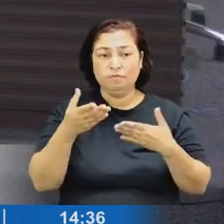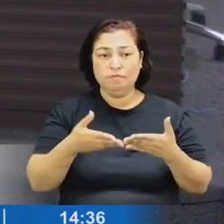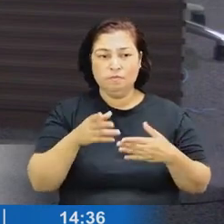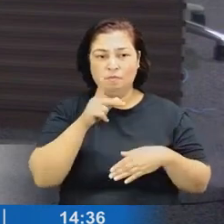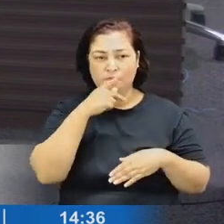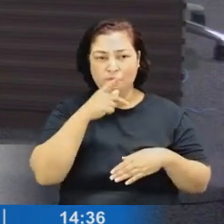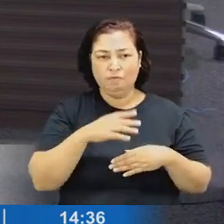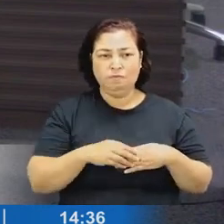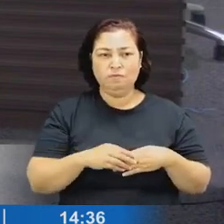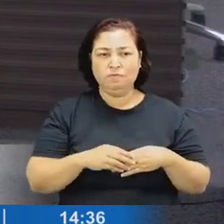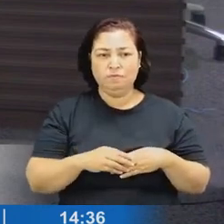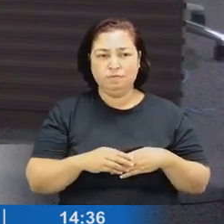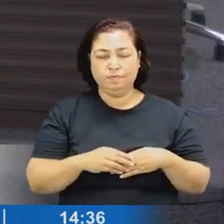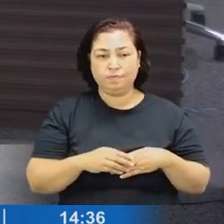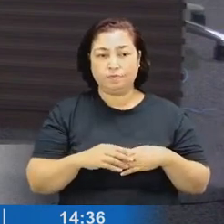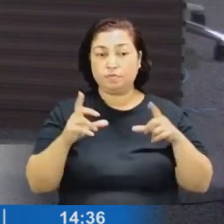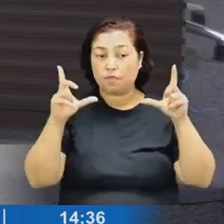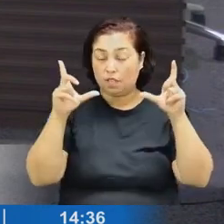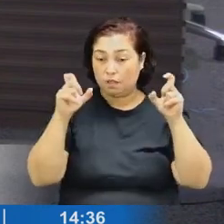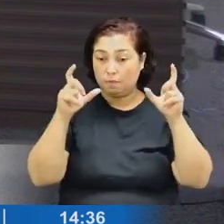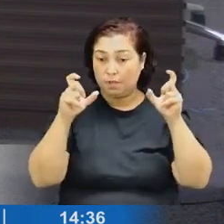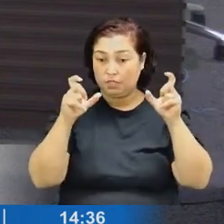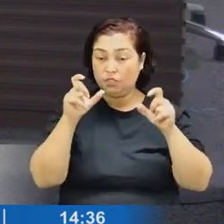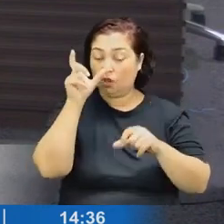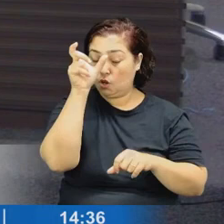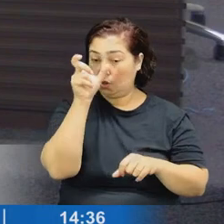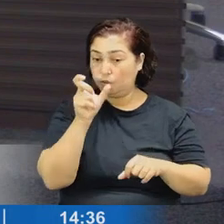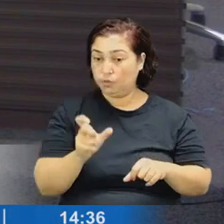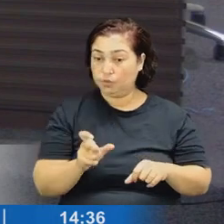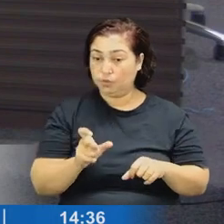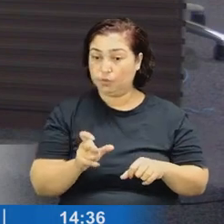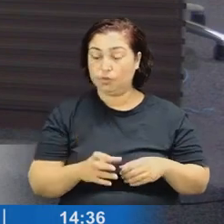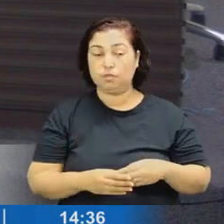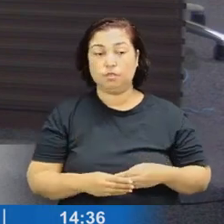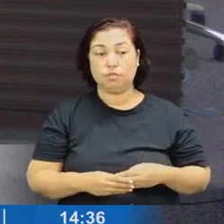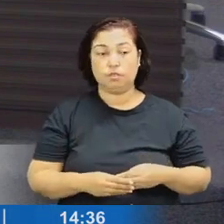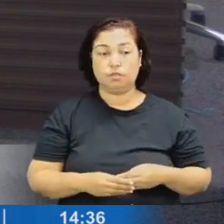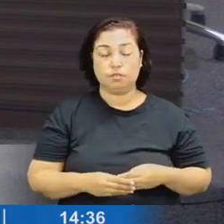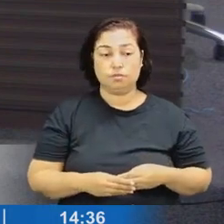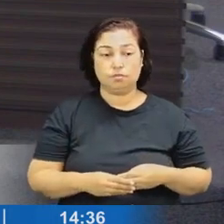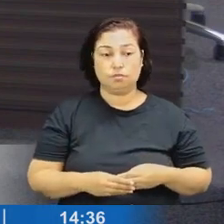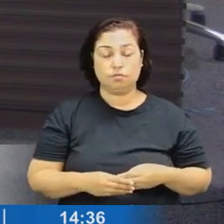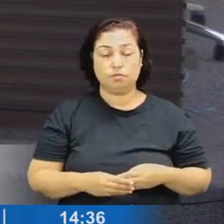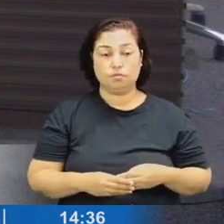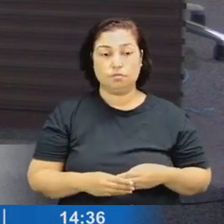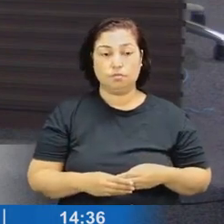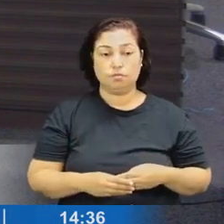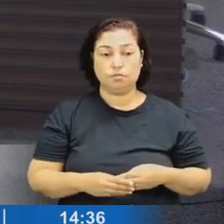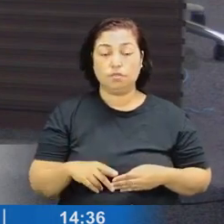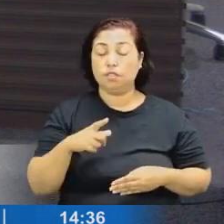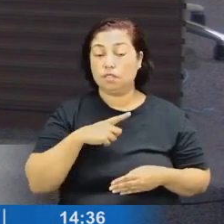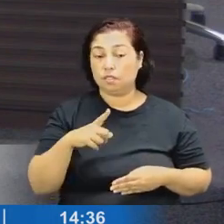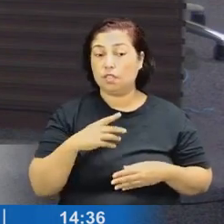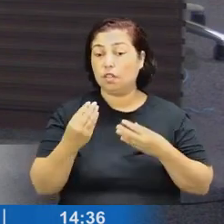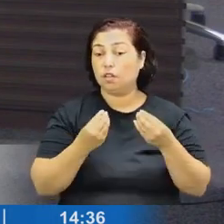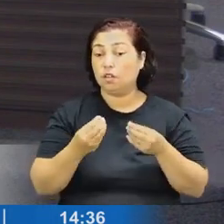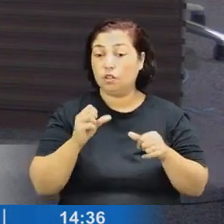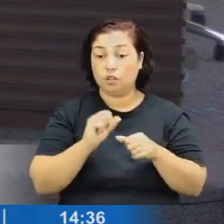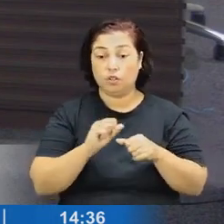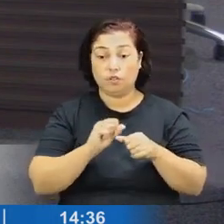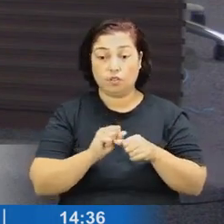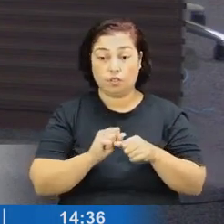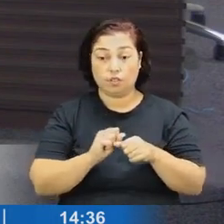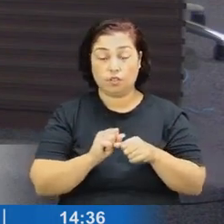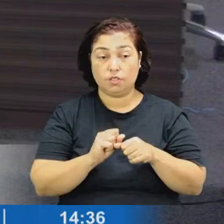a gente vai falar de imagem e reputação tem uma maneira prática de fazer isso tem uma receita do bolo